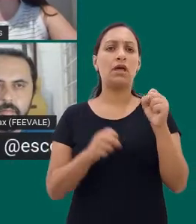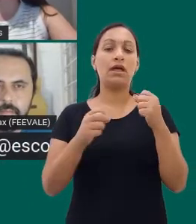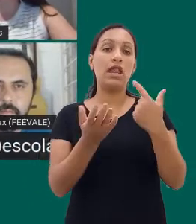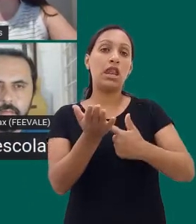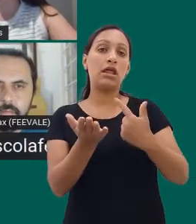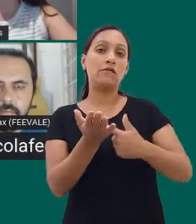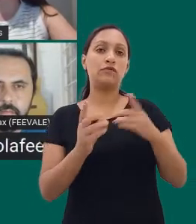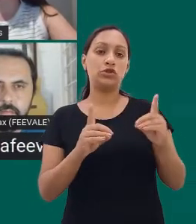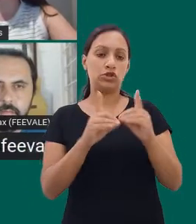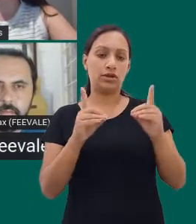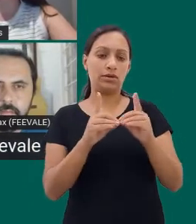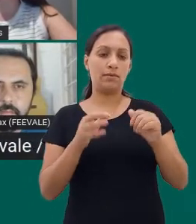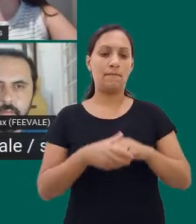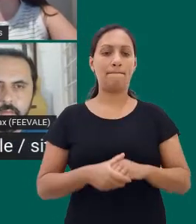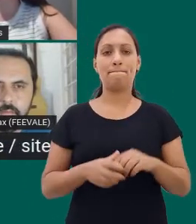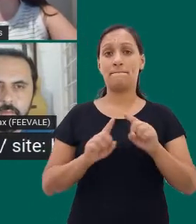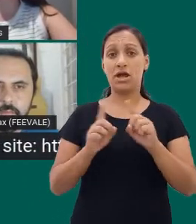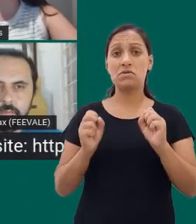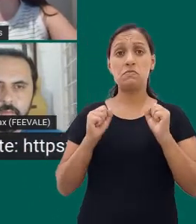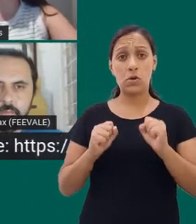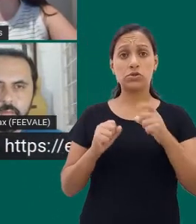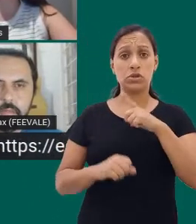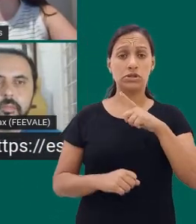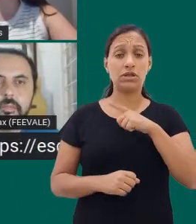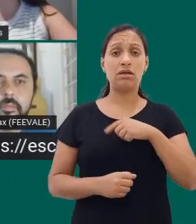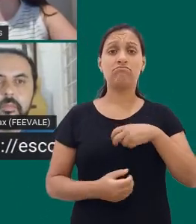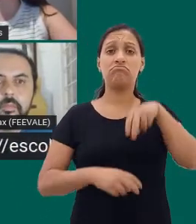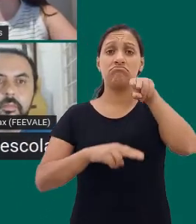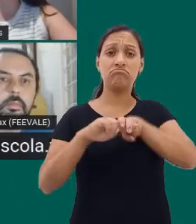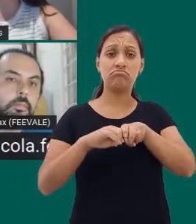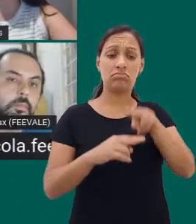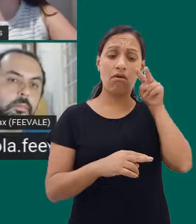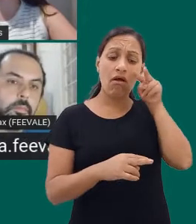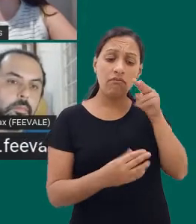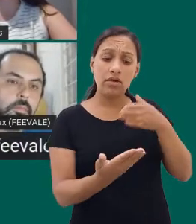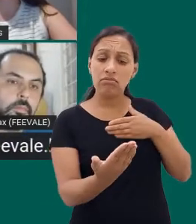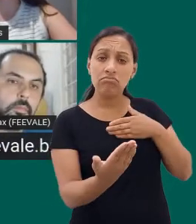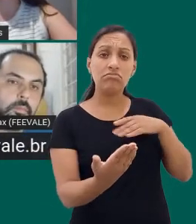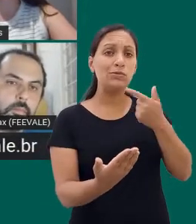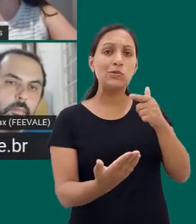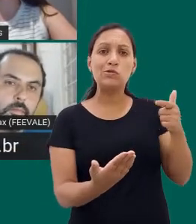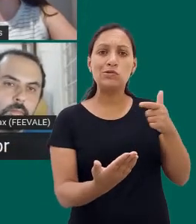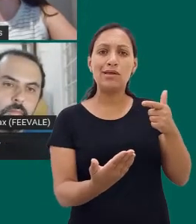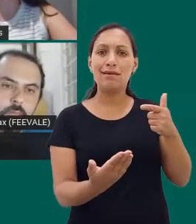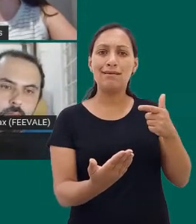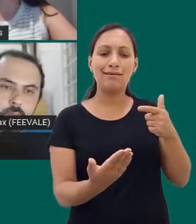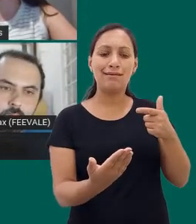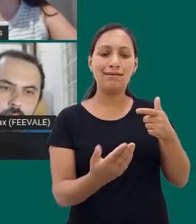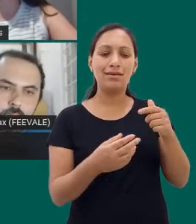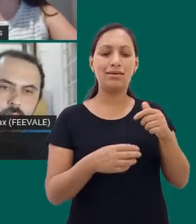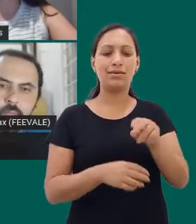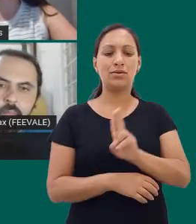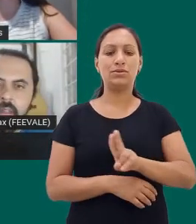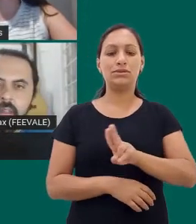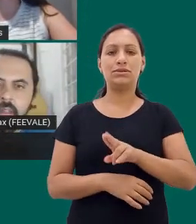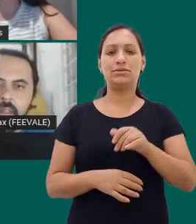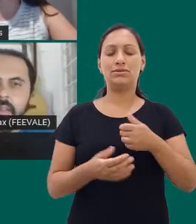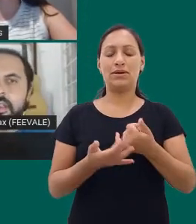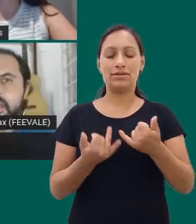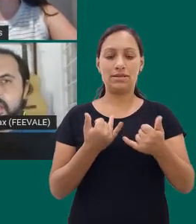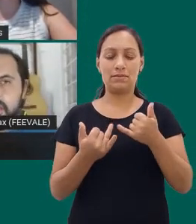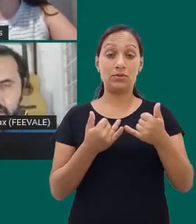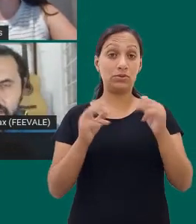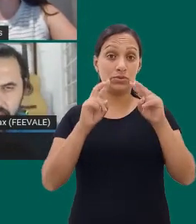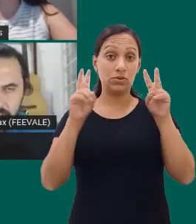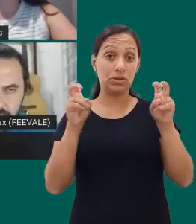livro didático, e se ele sentar na frente do livro didático, ele não aprende por osmose. né, usando um termo aí da ciência, tá? Então